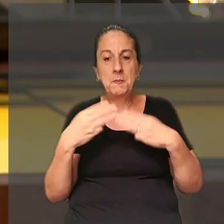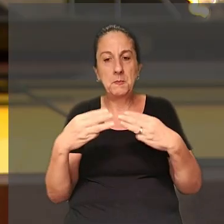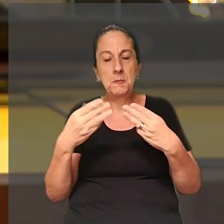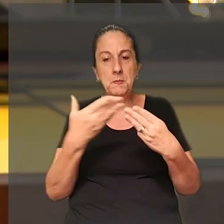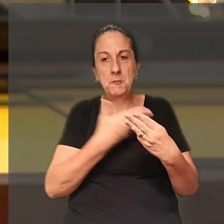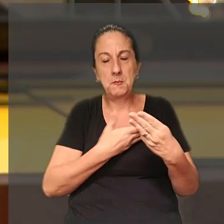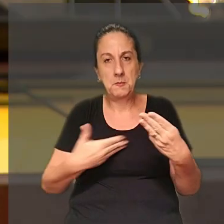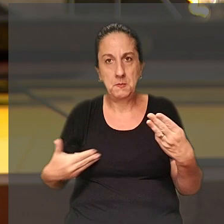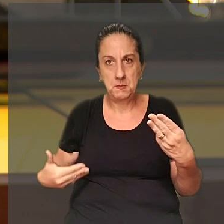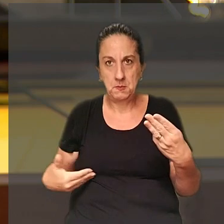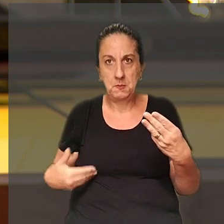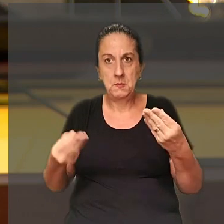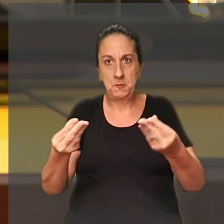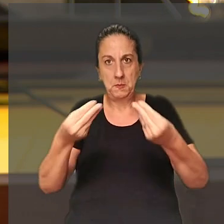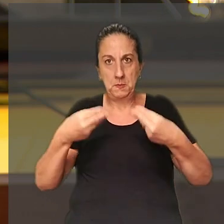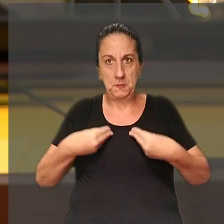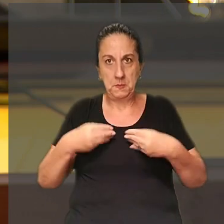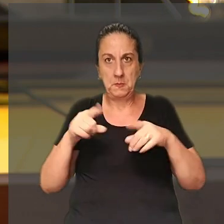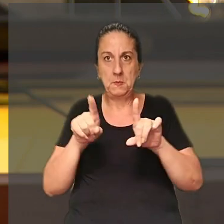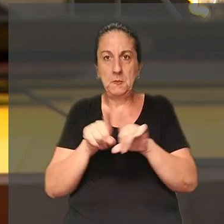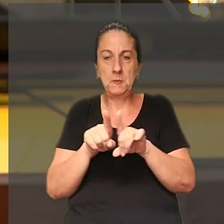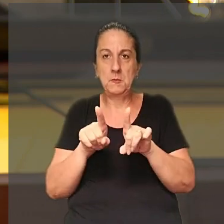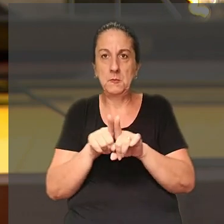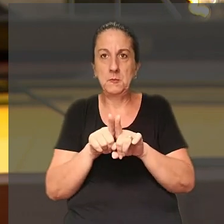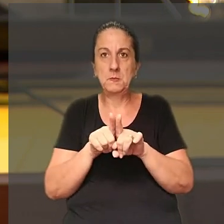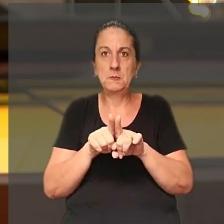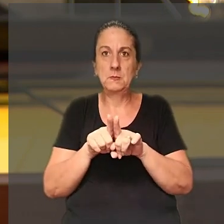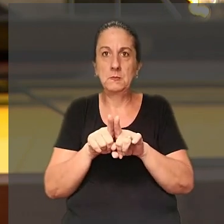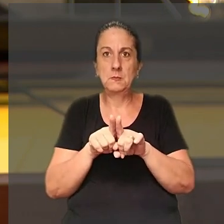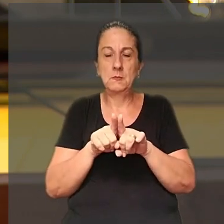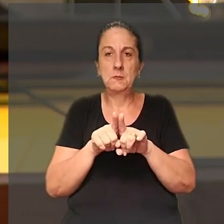Público me deu, assim,